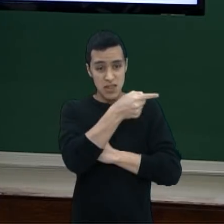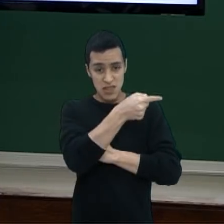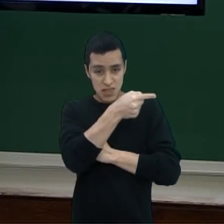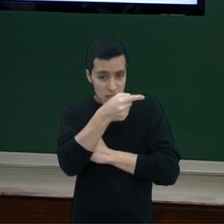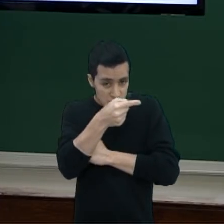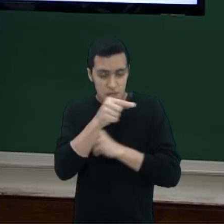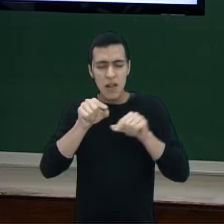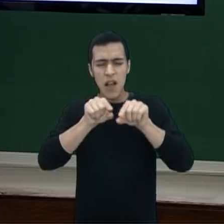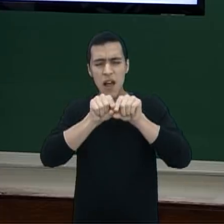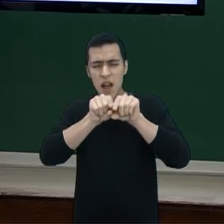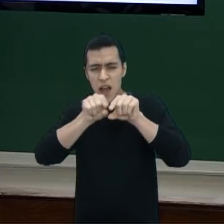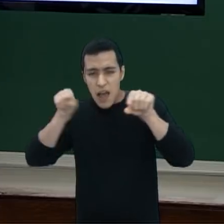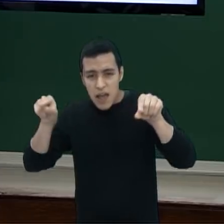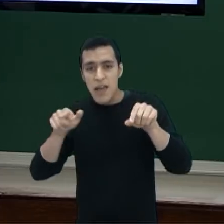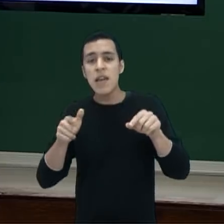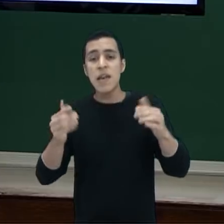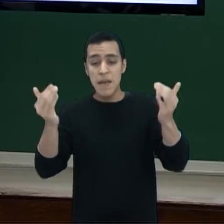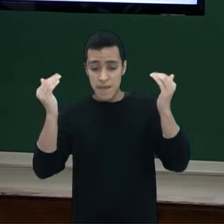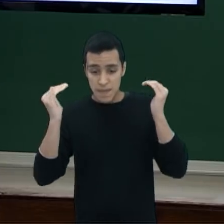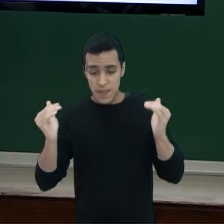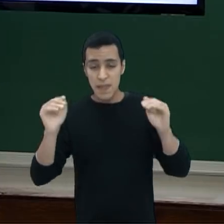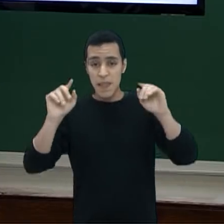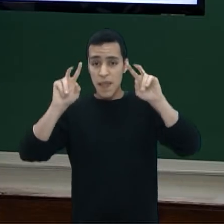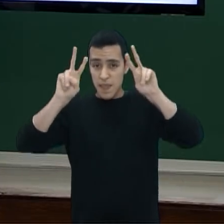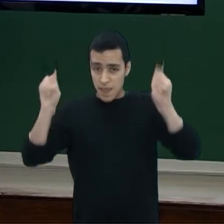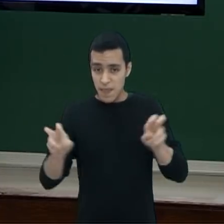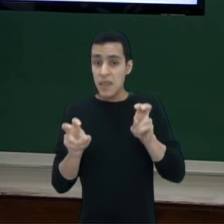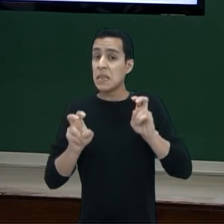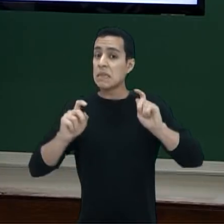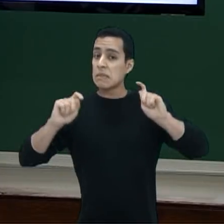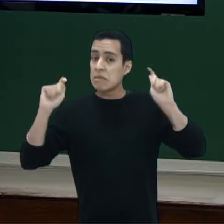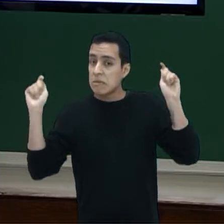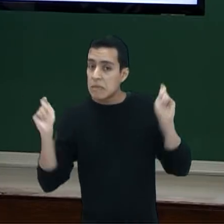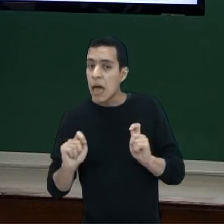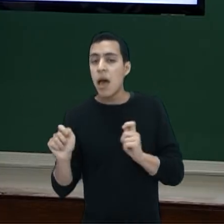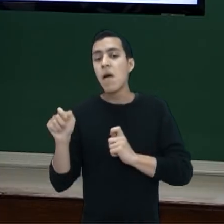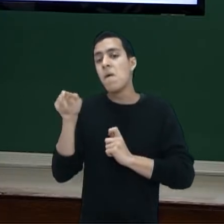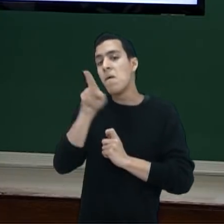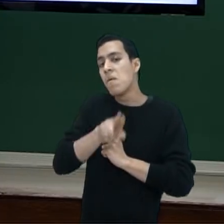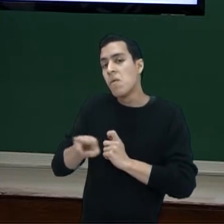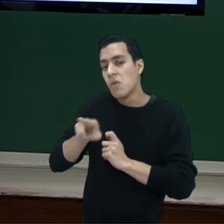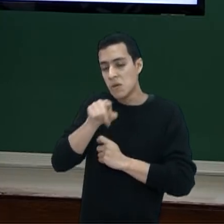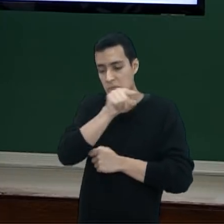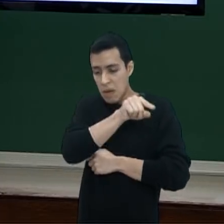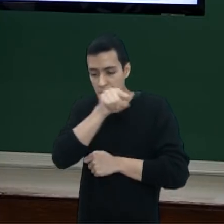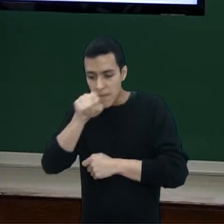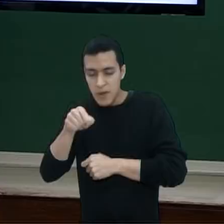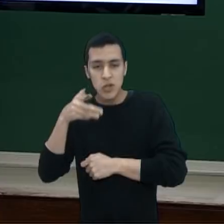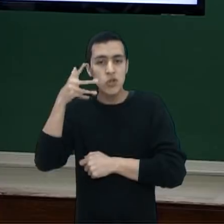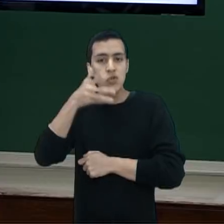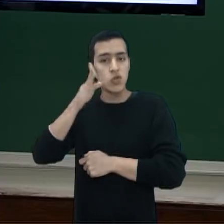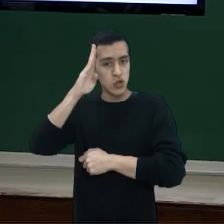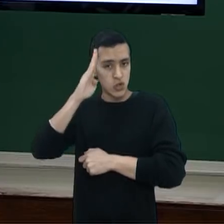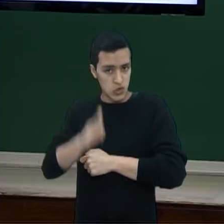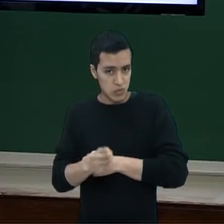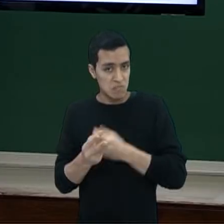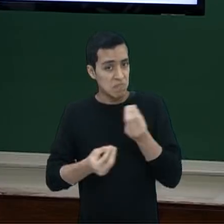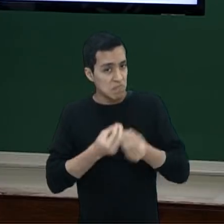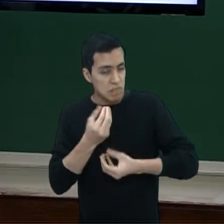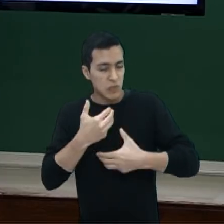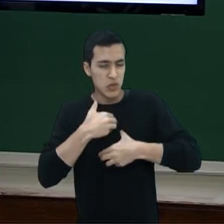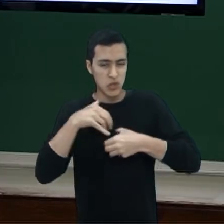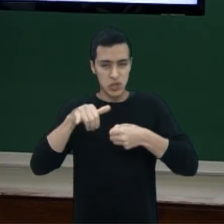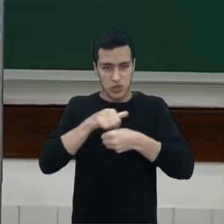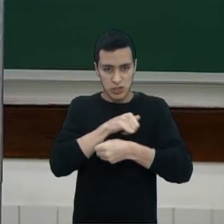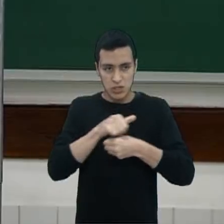né? E também temos a marca das aspas para indicar as possibilidades de uso da pontuação no discurso direto, certo?